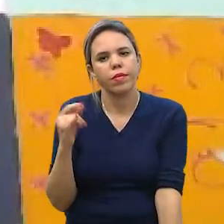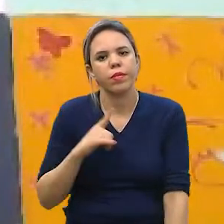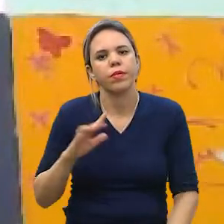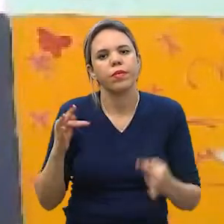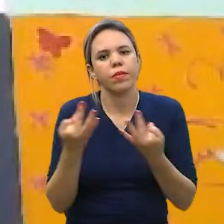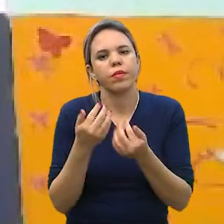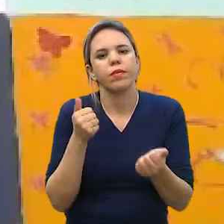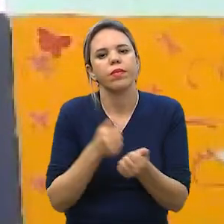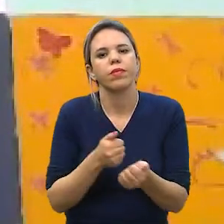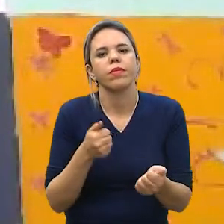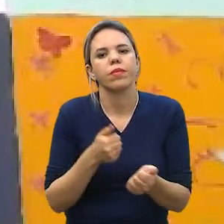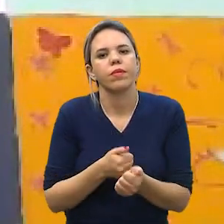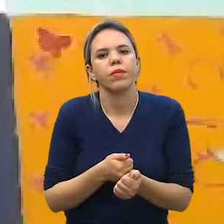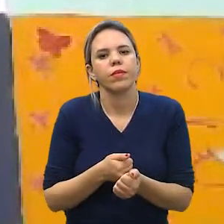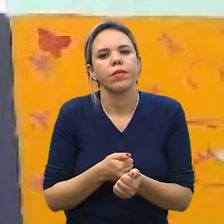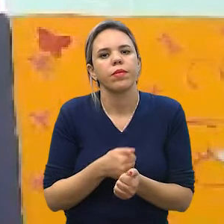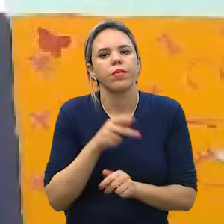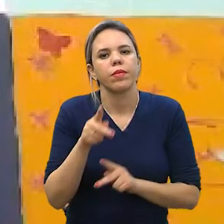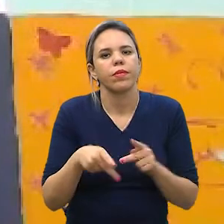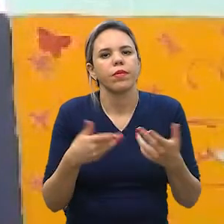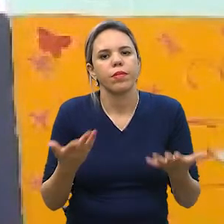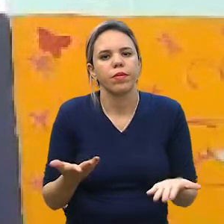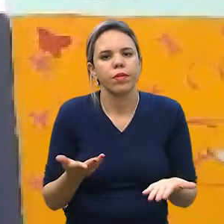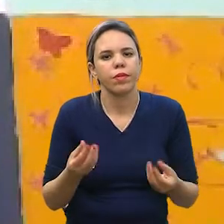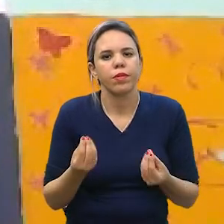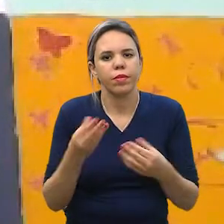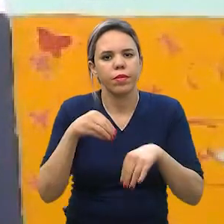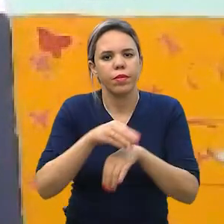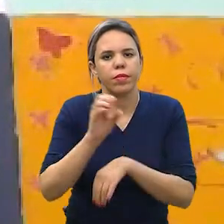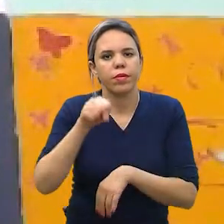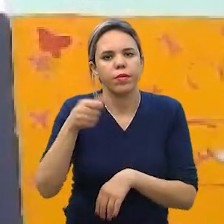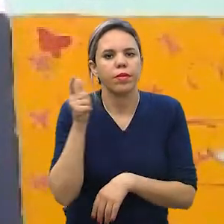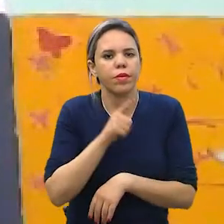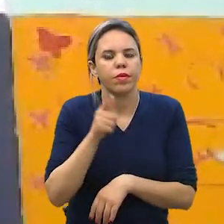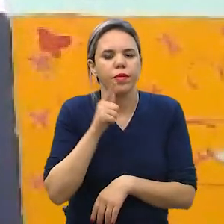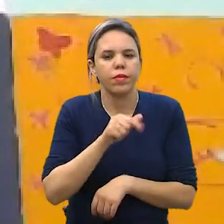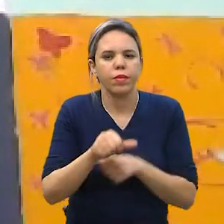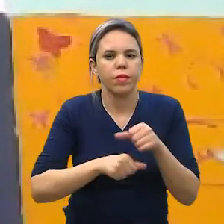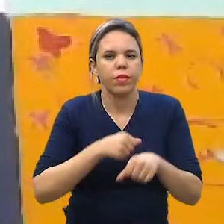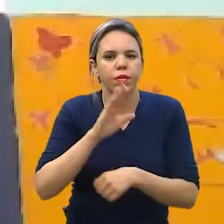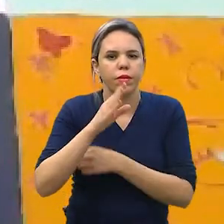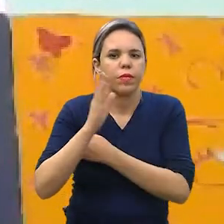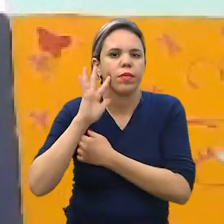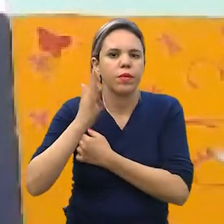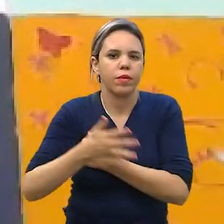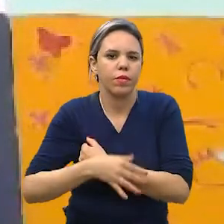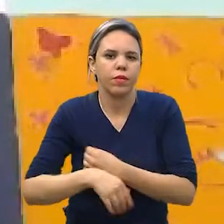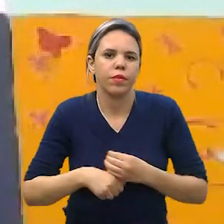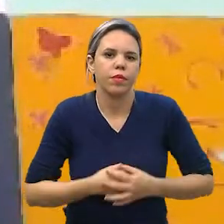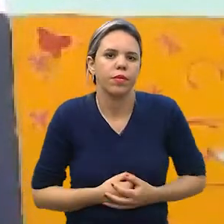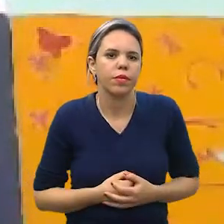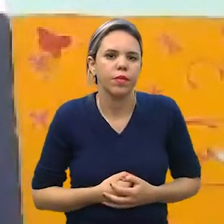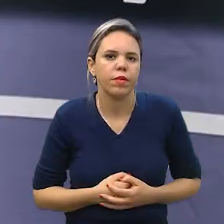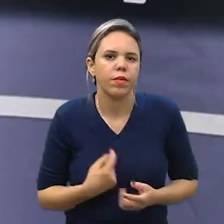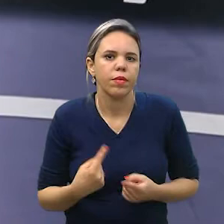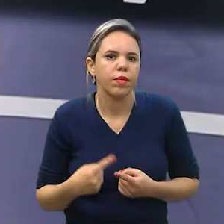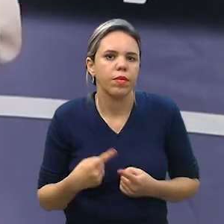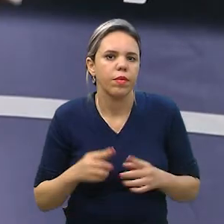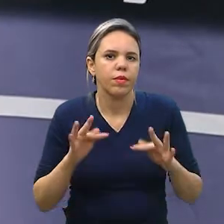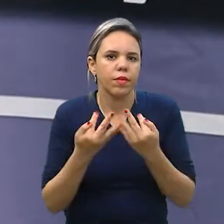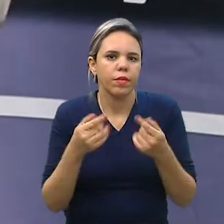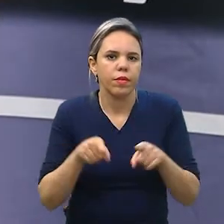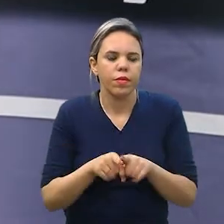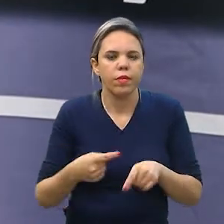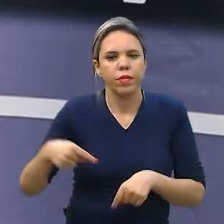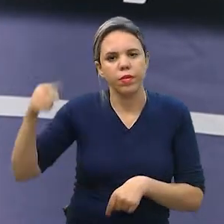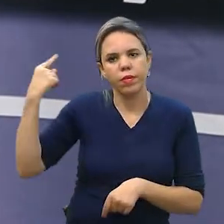família próxima, ter a comunidade próxima, para daí sim você conseguir impactar mais o resultado. Até porque essa família